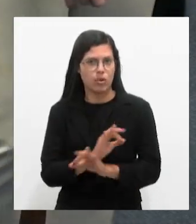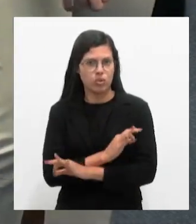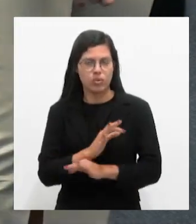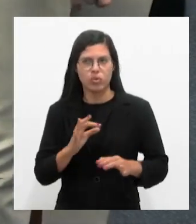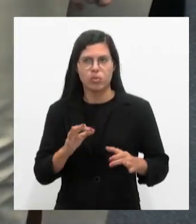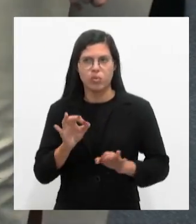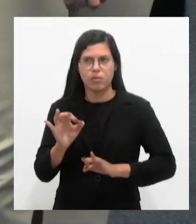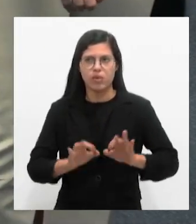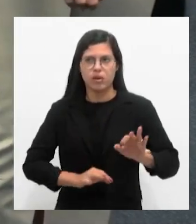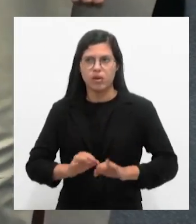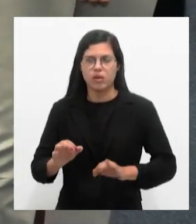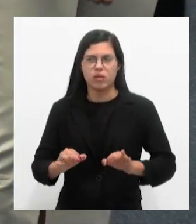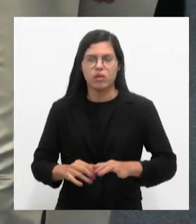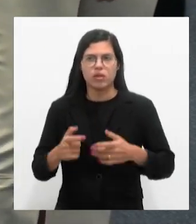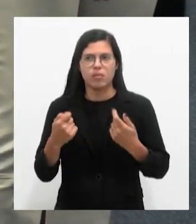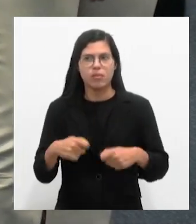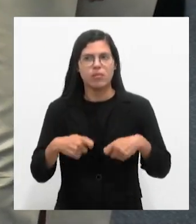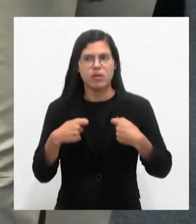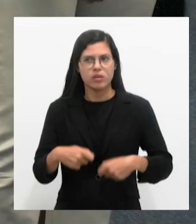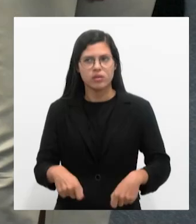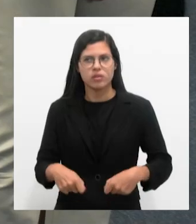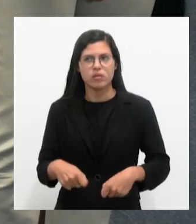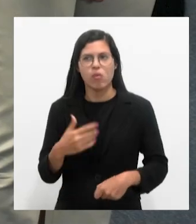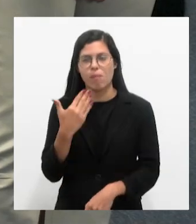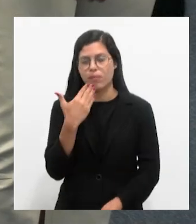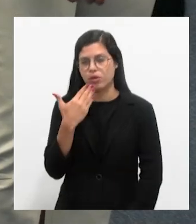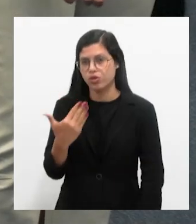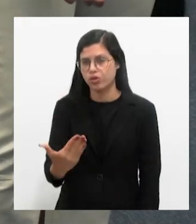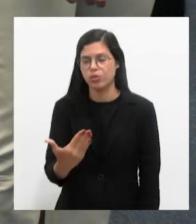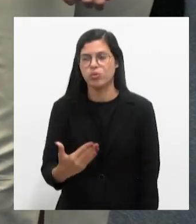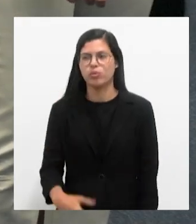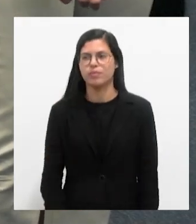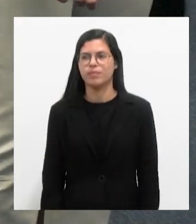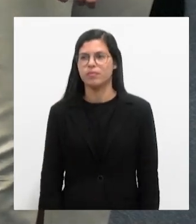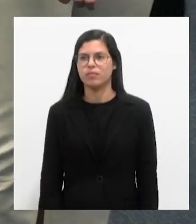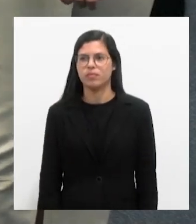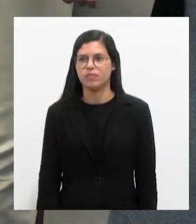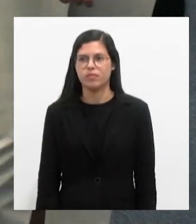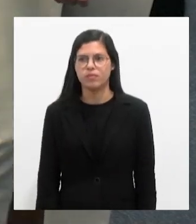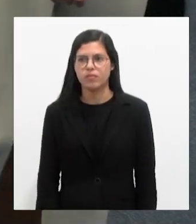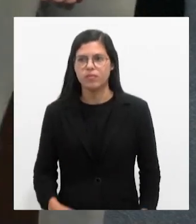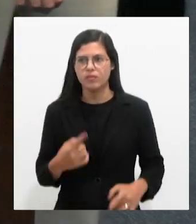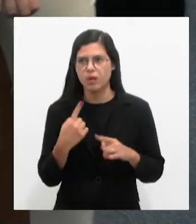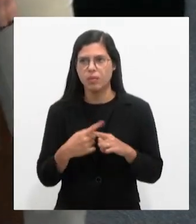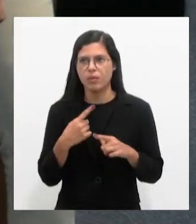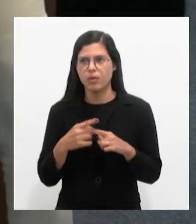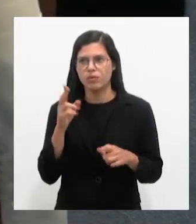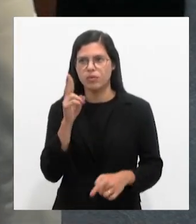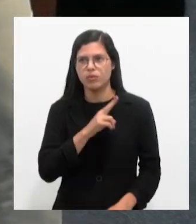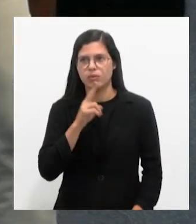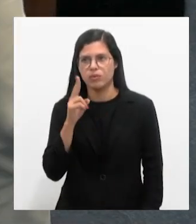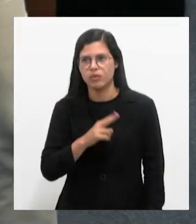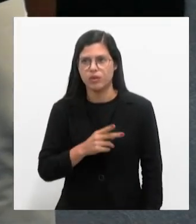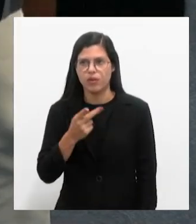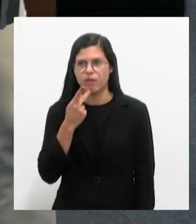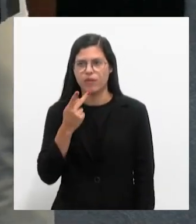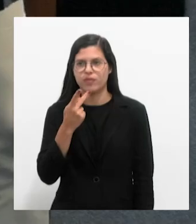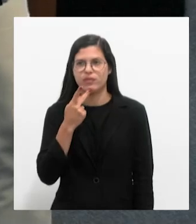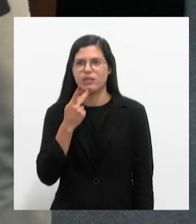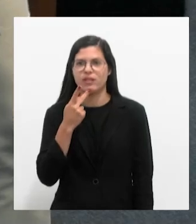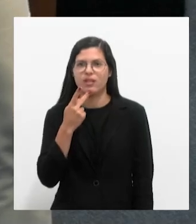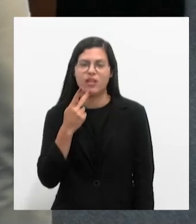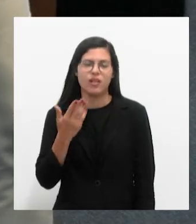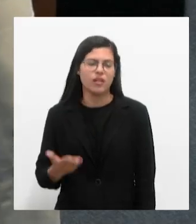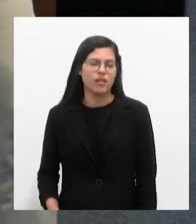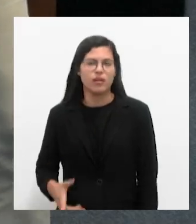desastres, muito necessária, foi um clamor, foi um pedido, e porque a minha urgência, que eu disse, poxa, que inferno, porque aí